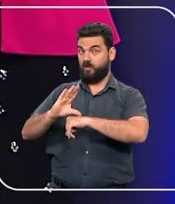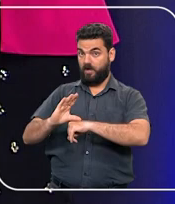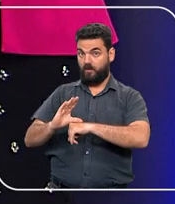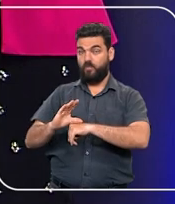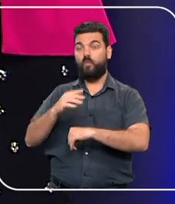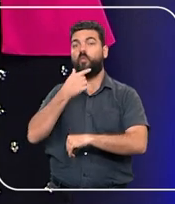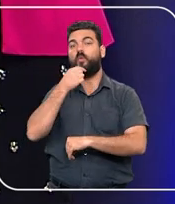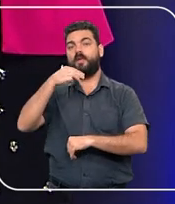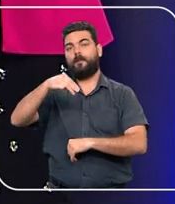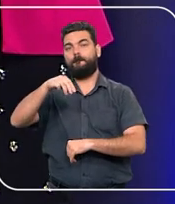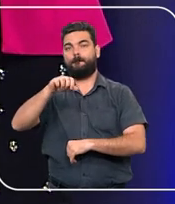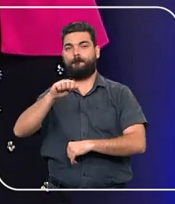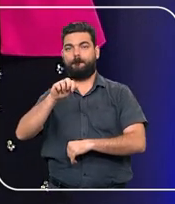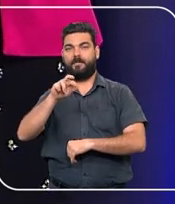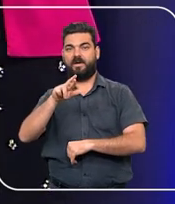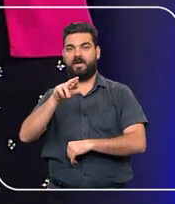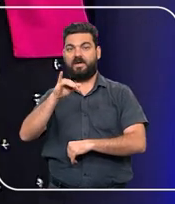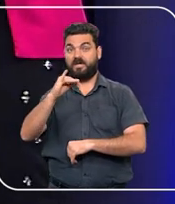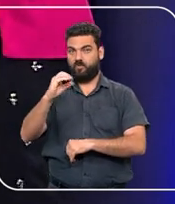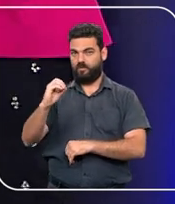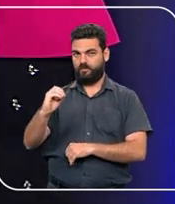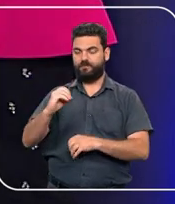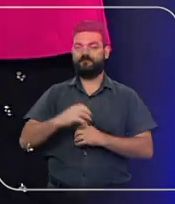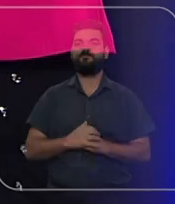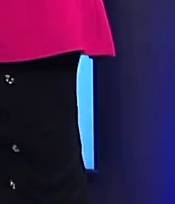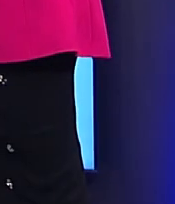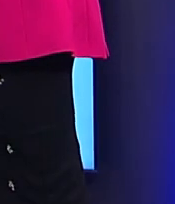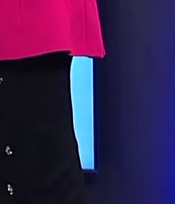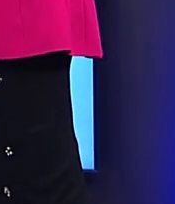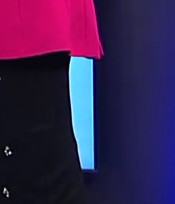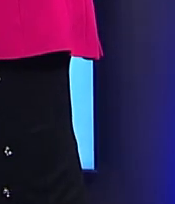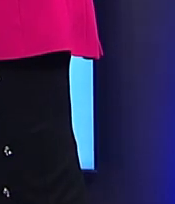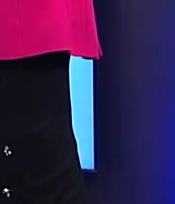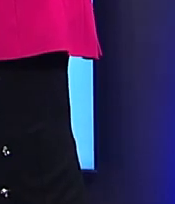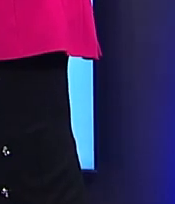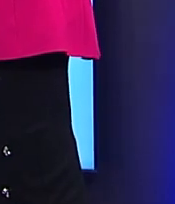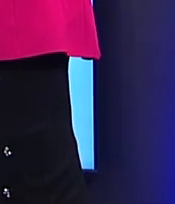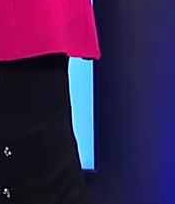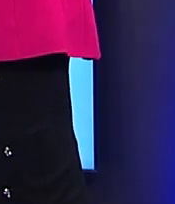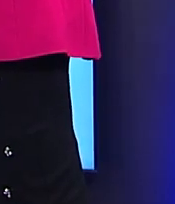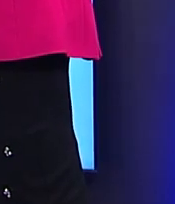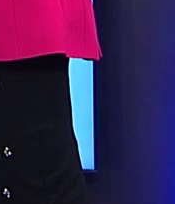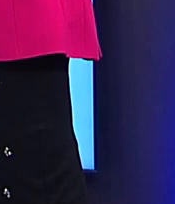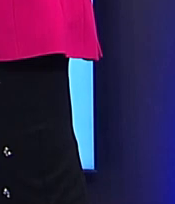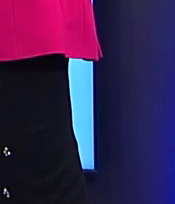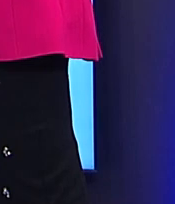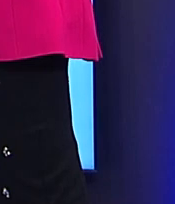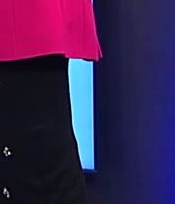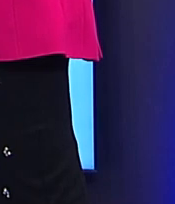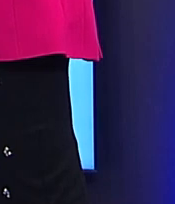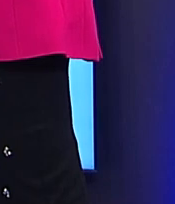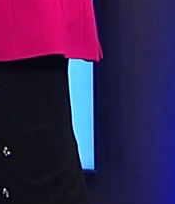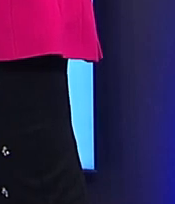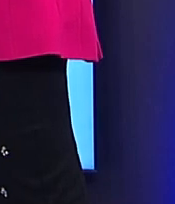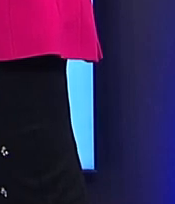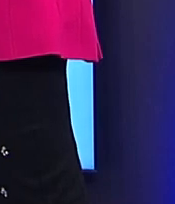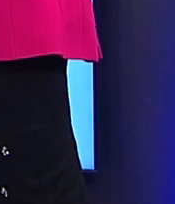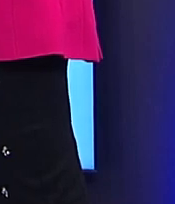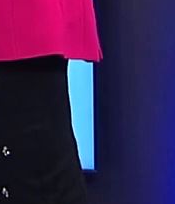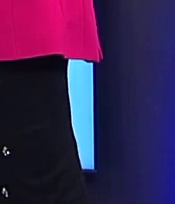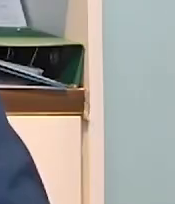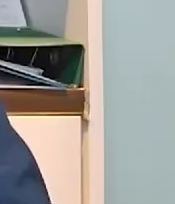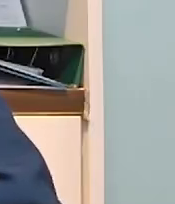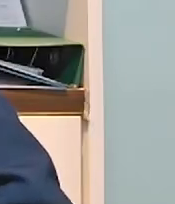direito constitucional Mário Amaral Neto ação popular é um instituto que possibilita o cidadão